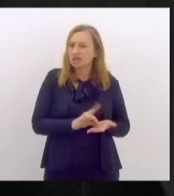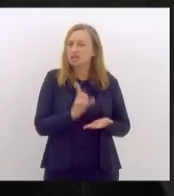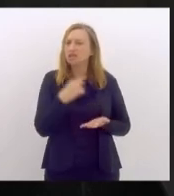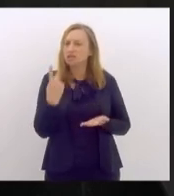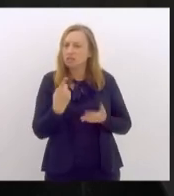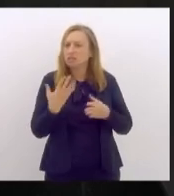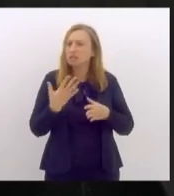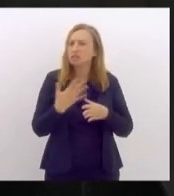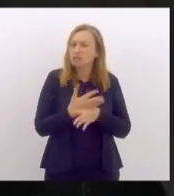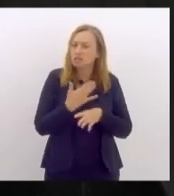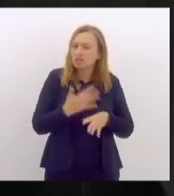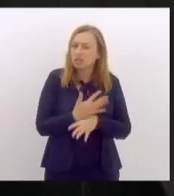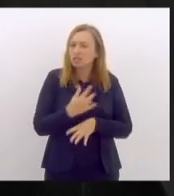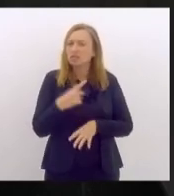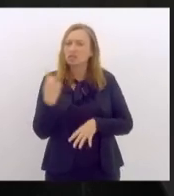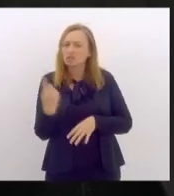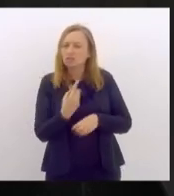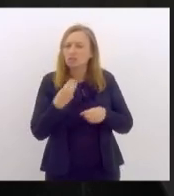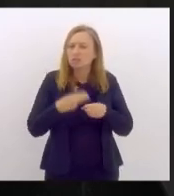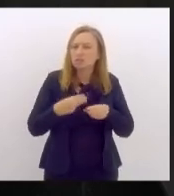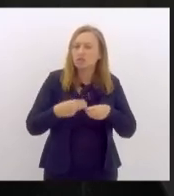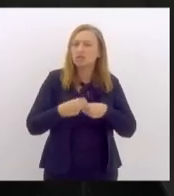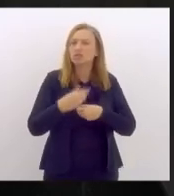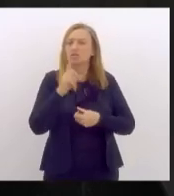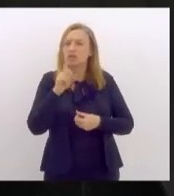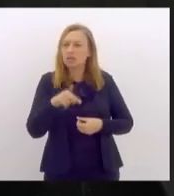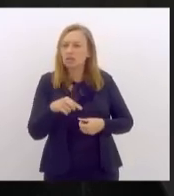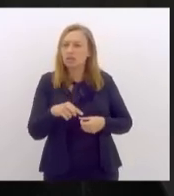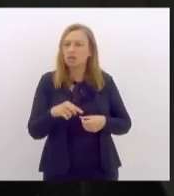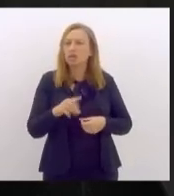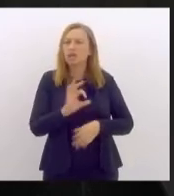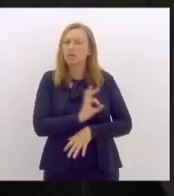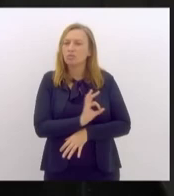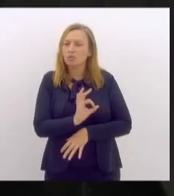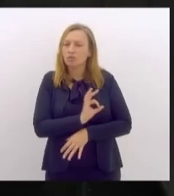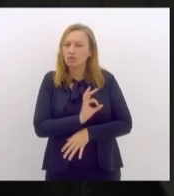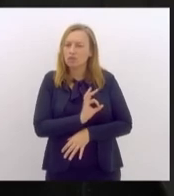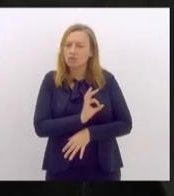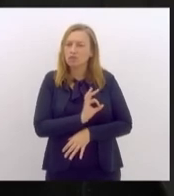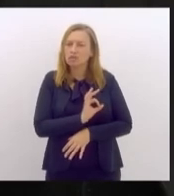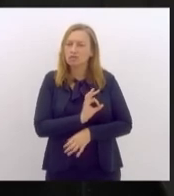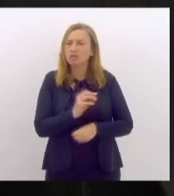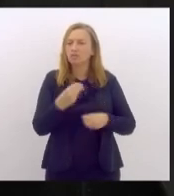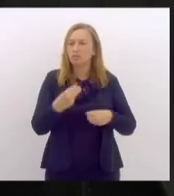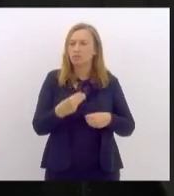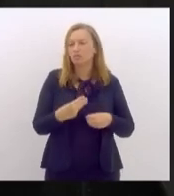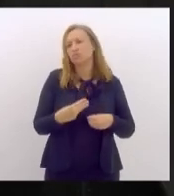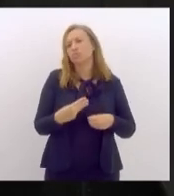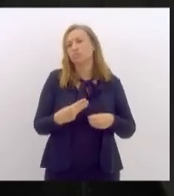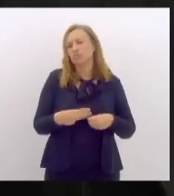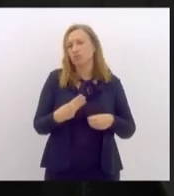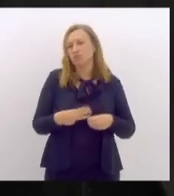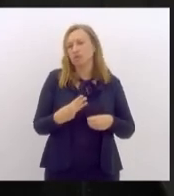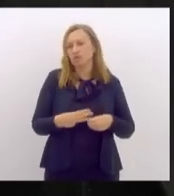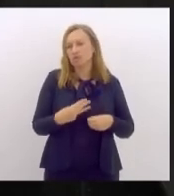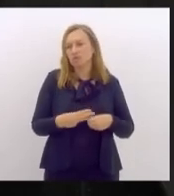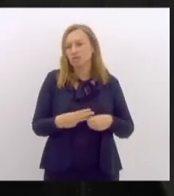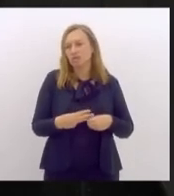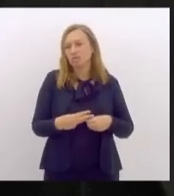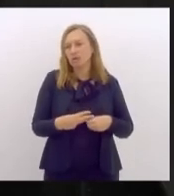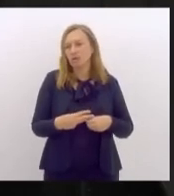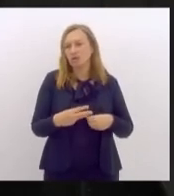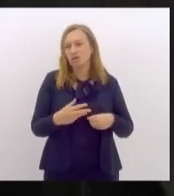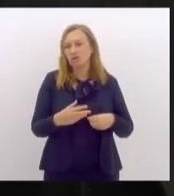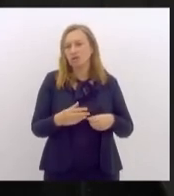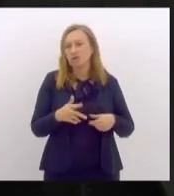nossa cidade dos nossos municípios é uma guarda municipal que reprime Camelôs ou seja movimentos como